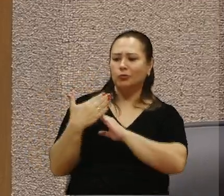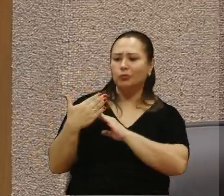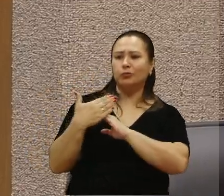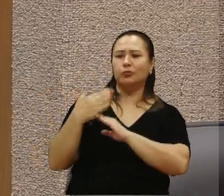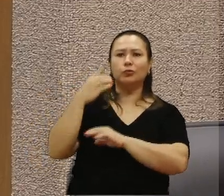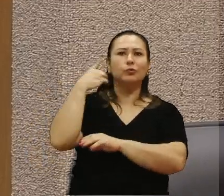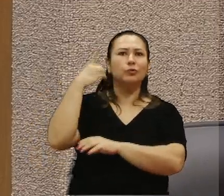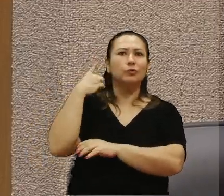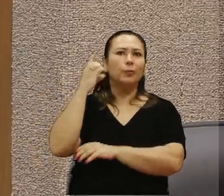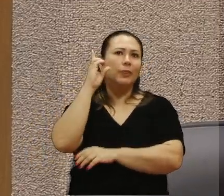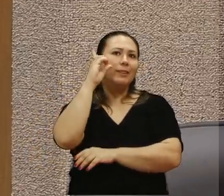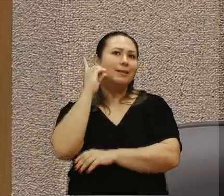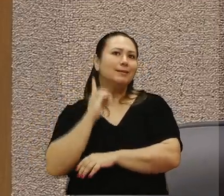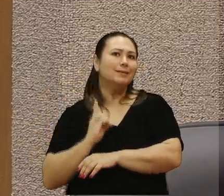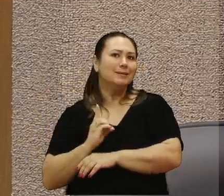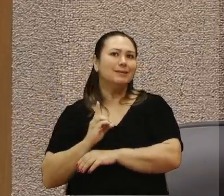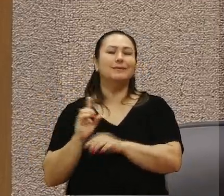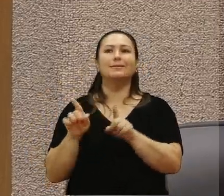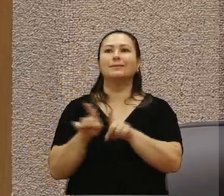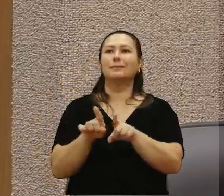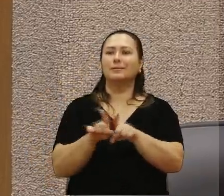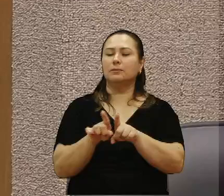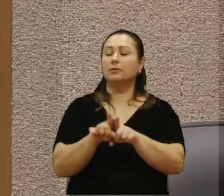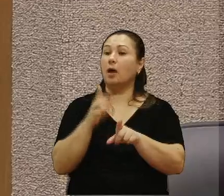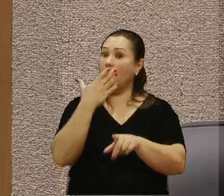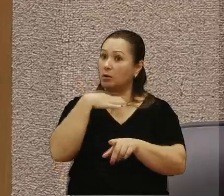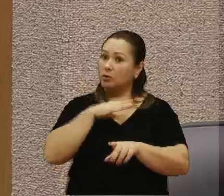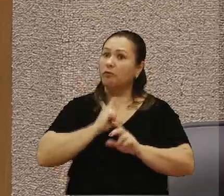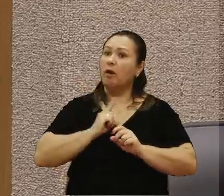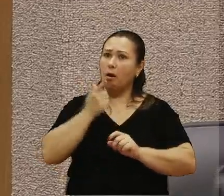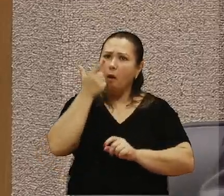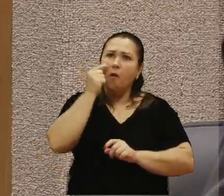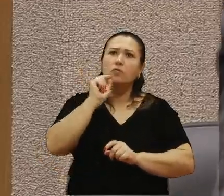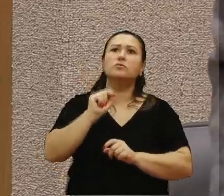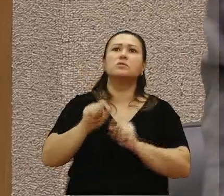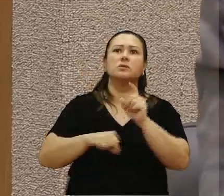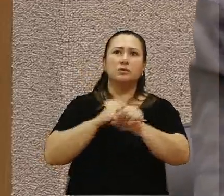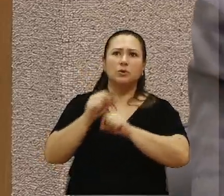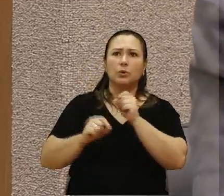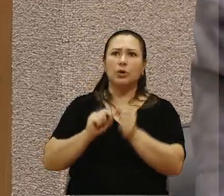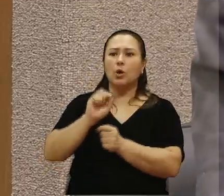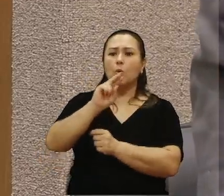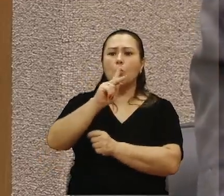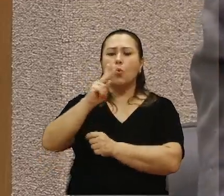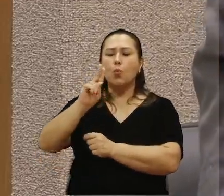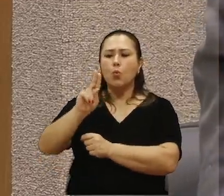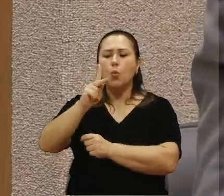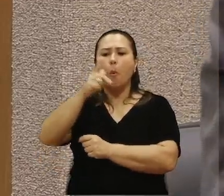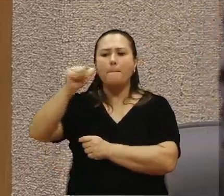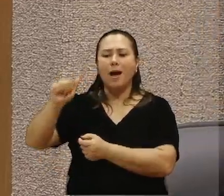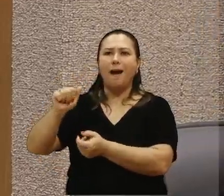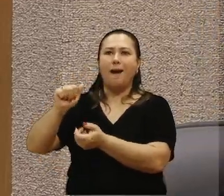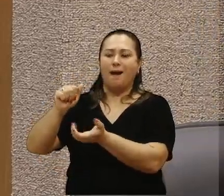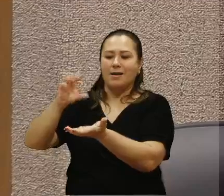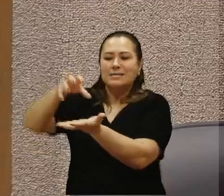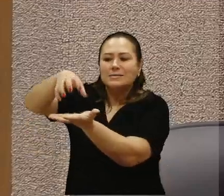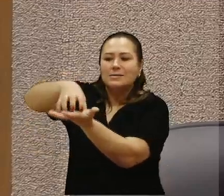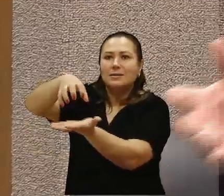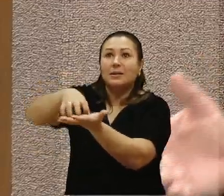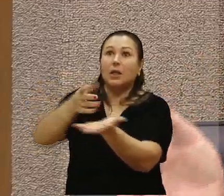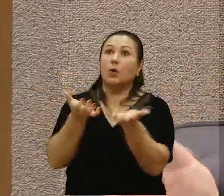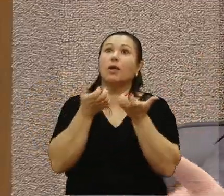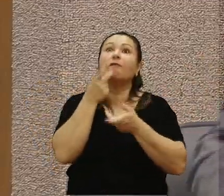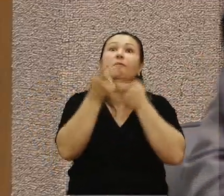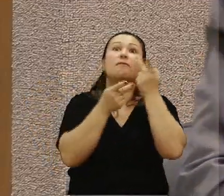conseguir, então, fazer o credenciamento da nossa UPA Central. Eu quero falar de sábado, uma ação que também